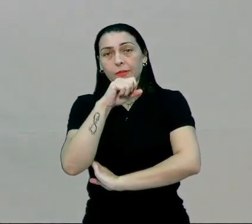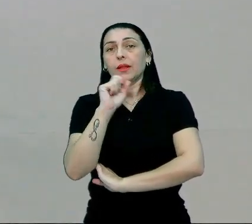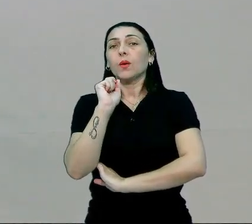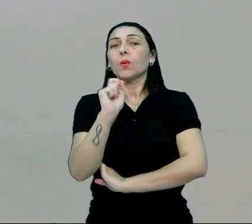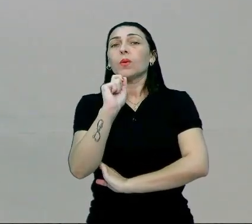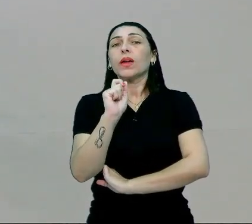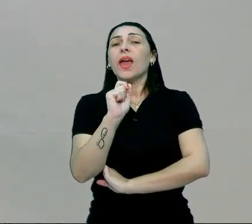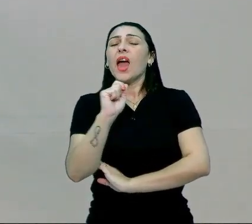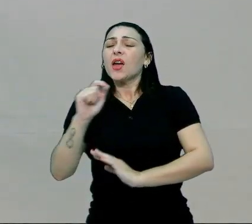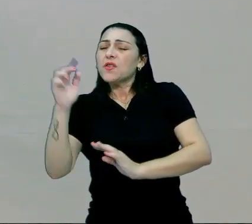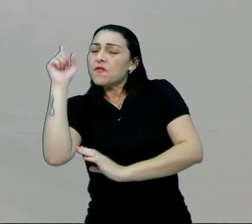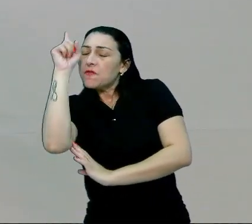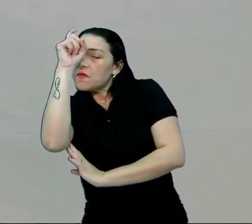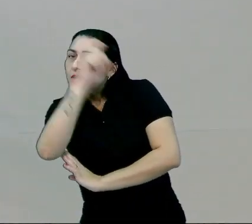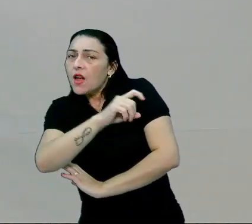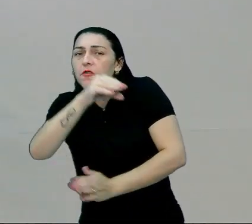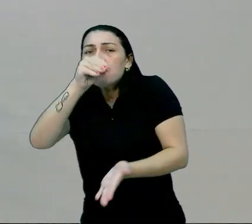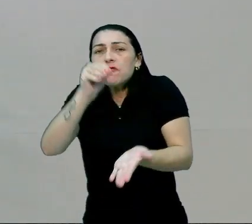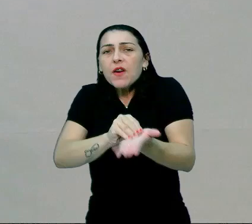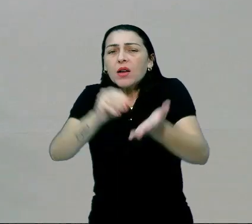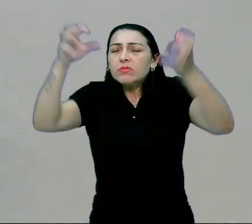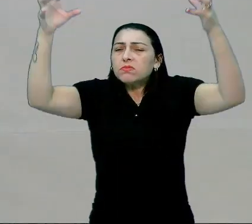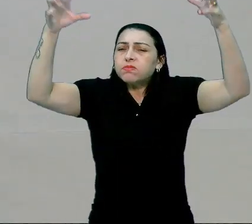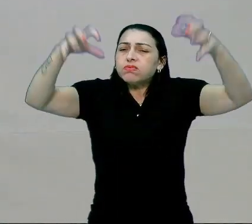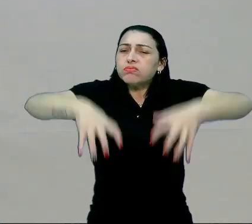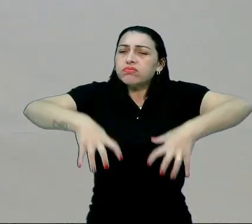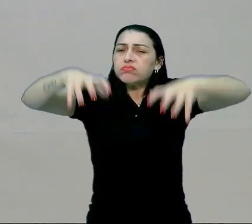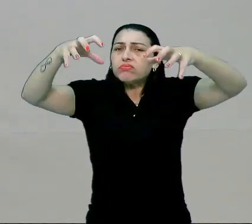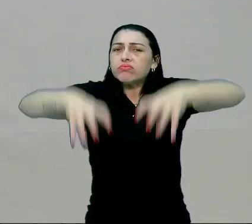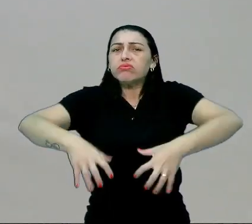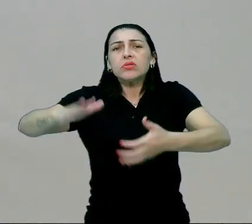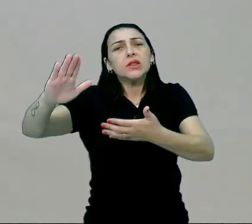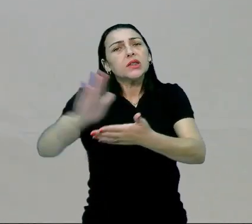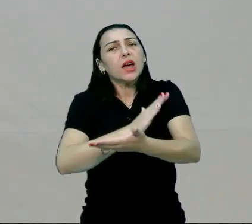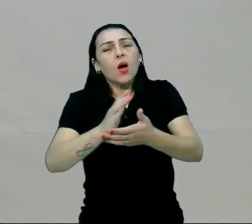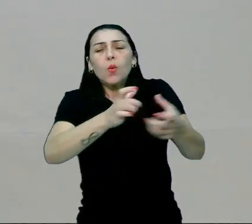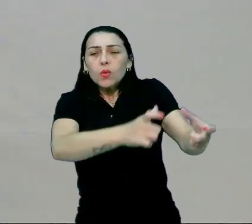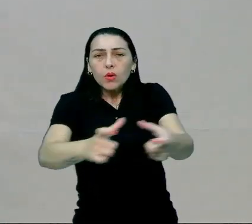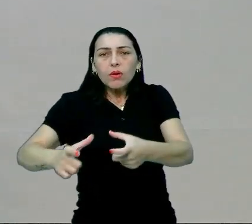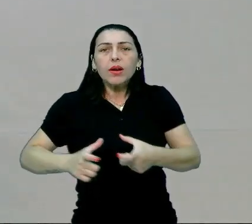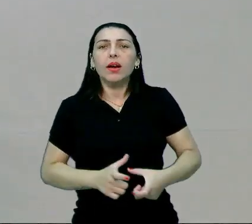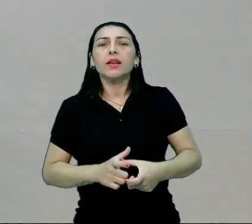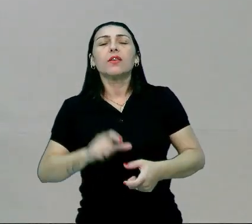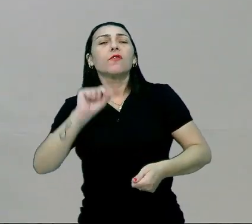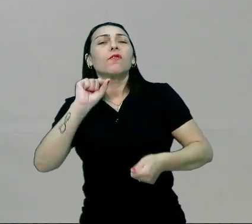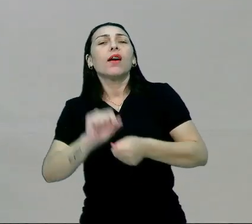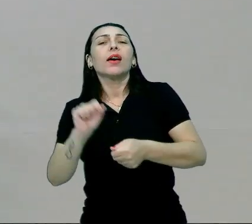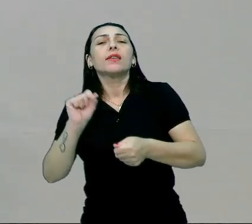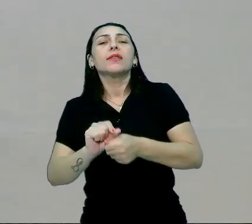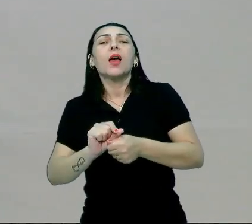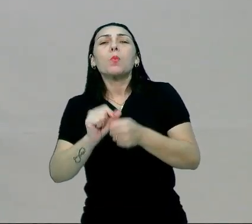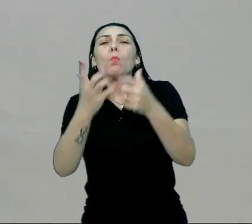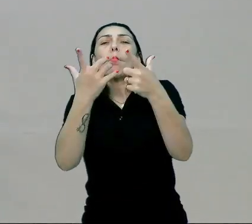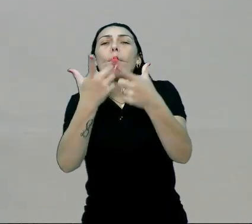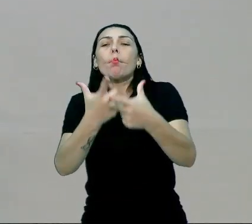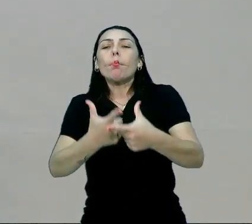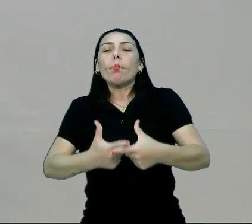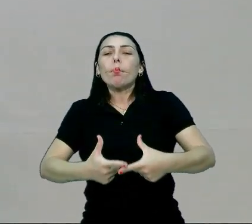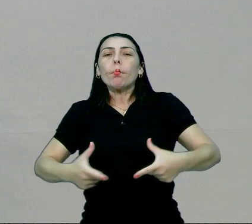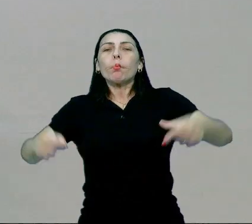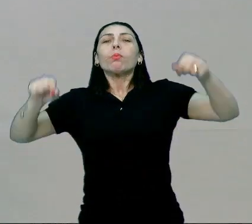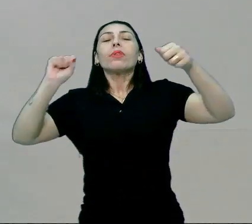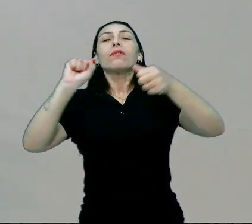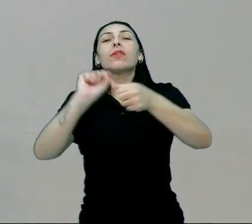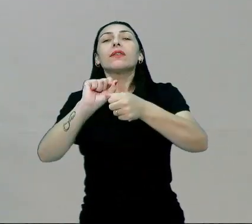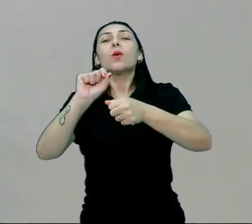a precariedade, a ausência de chuvas em algumas localidades, gerando a seca,